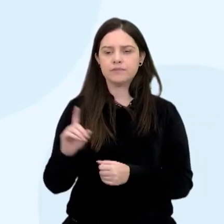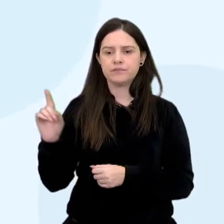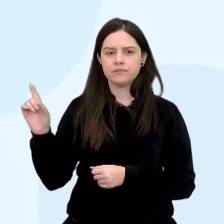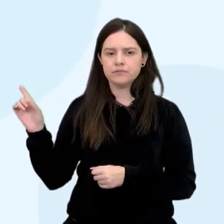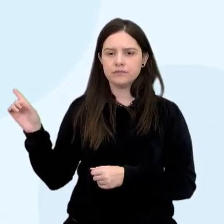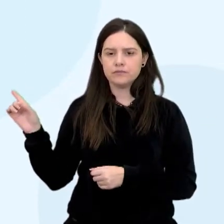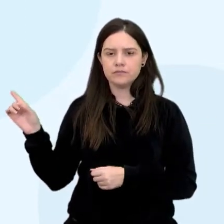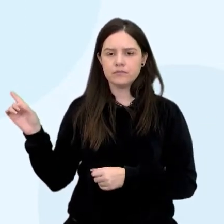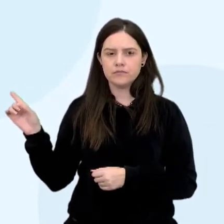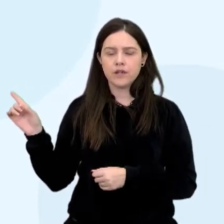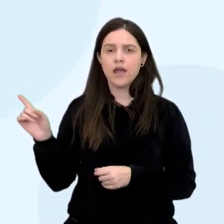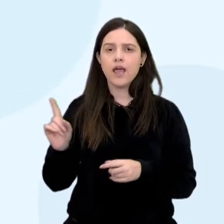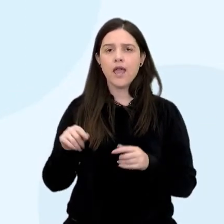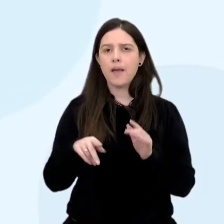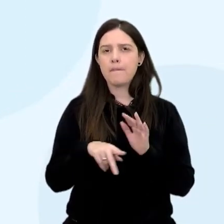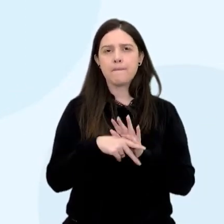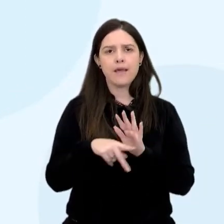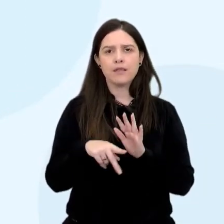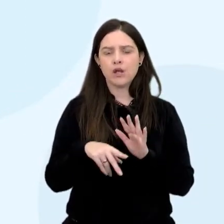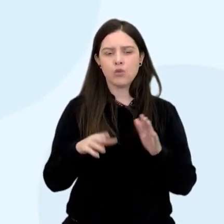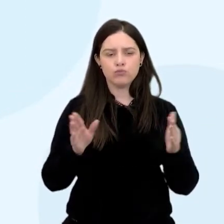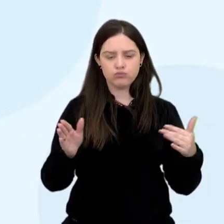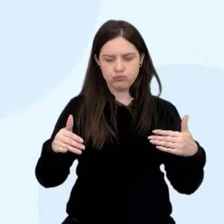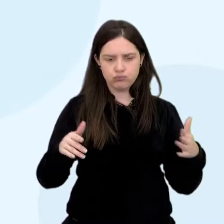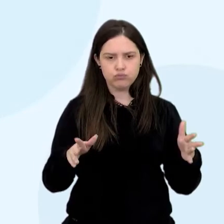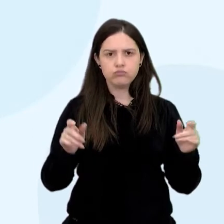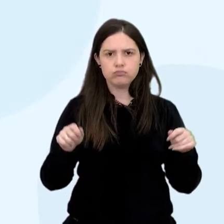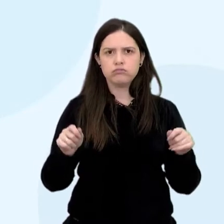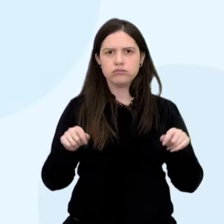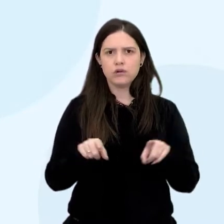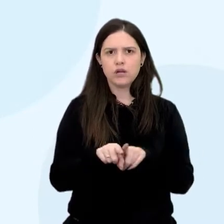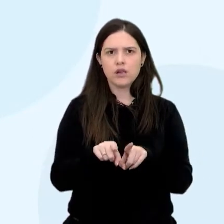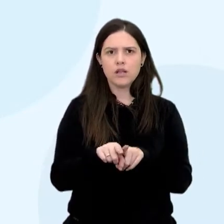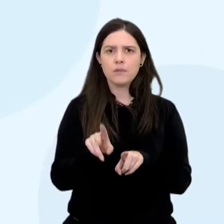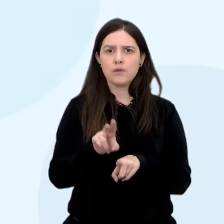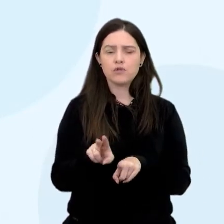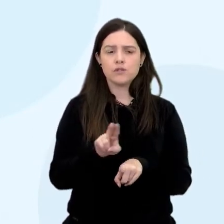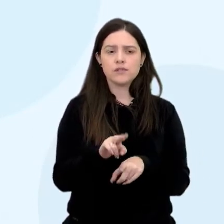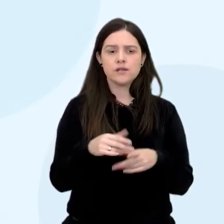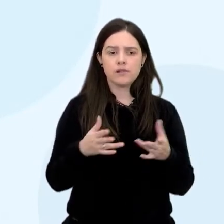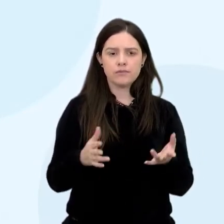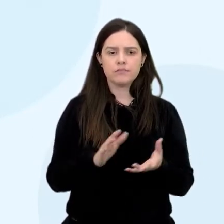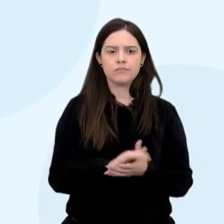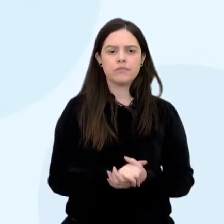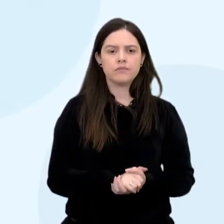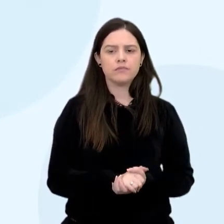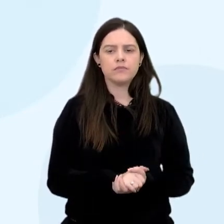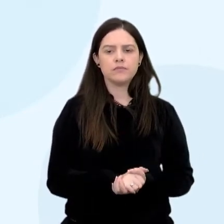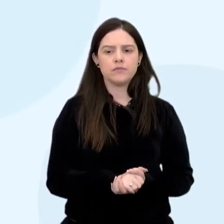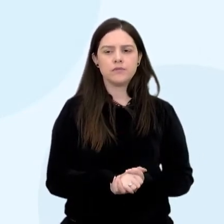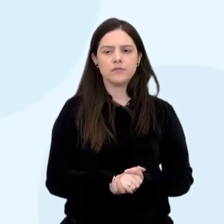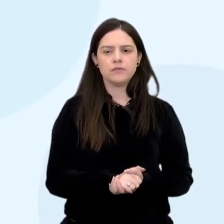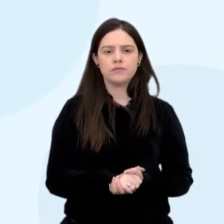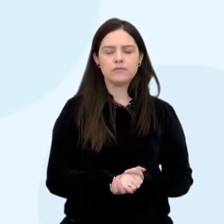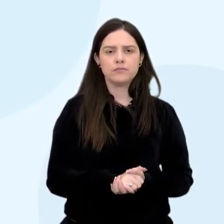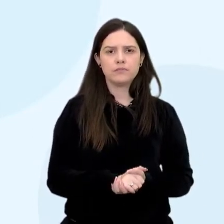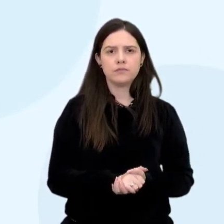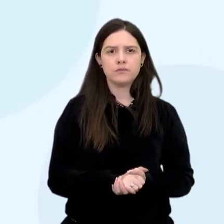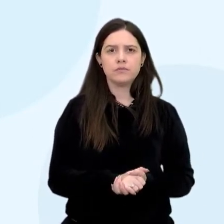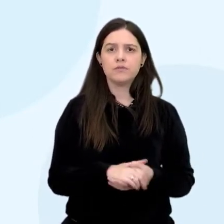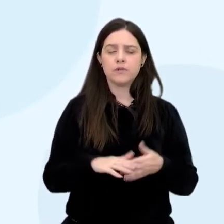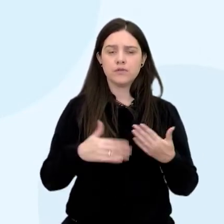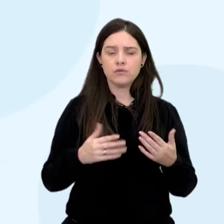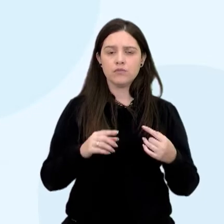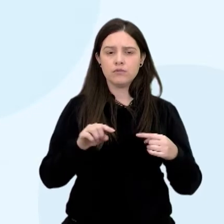papel alumínio, para no caso de bater calor, né, refletir e não entrar muito interferência do meio